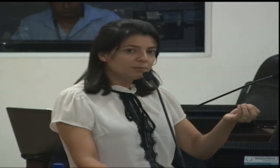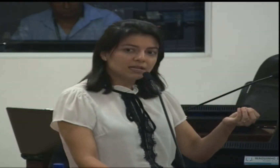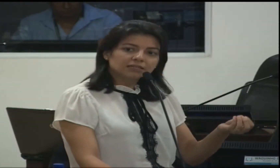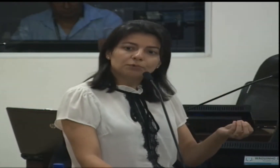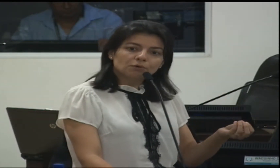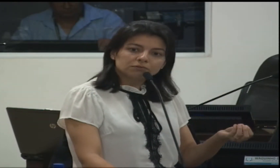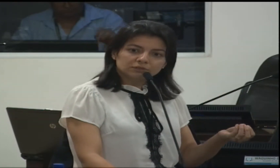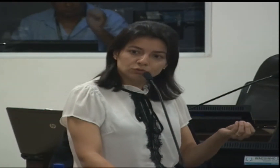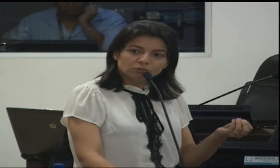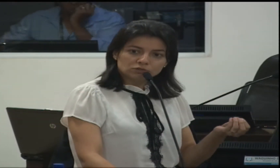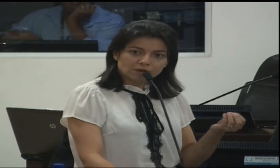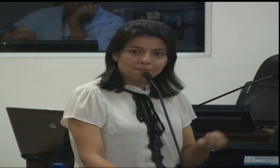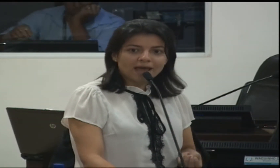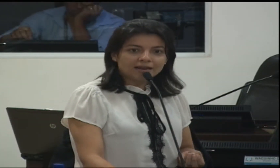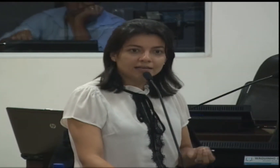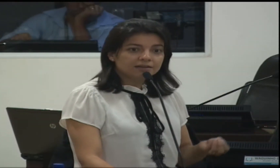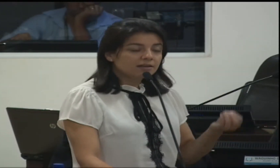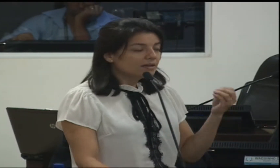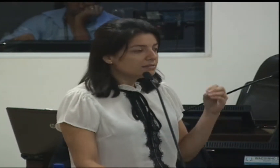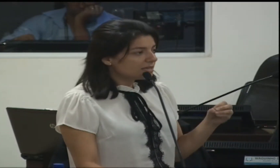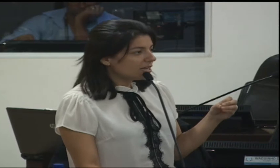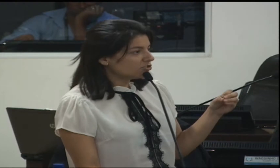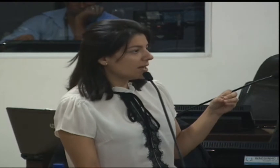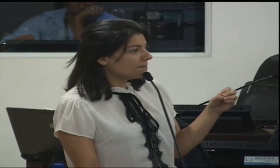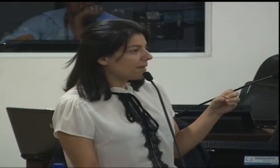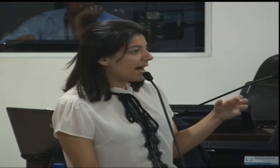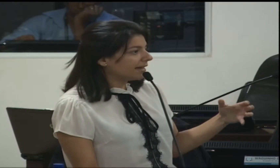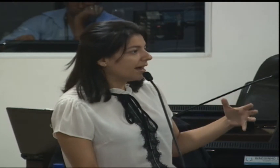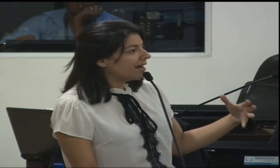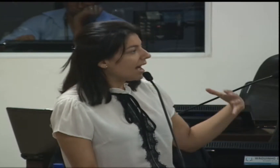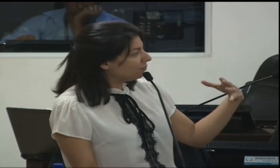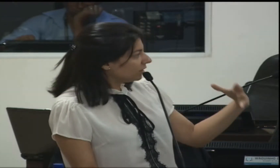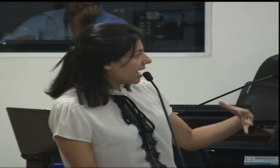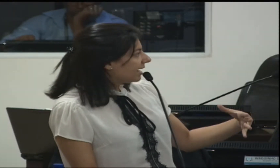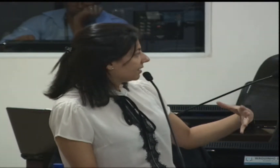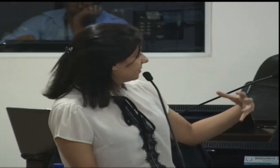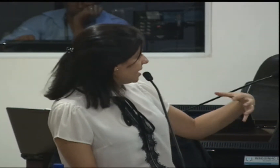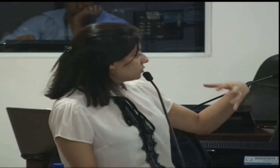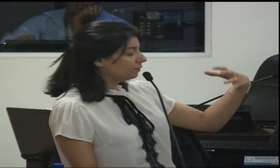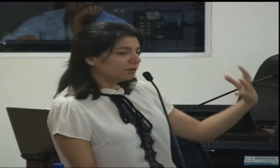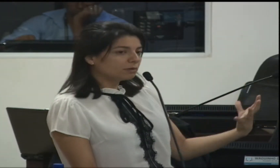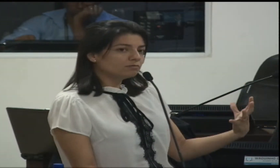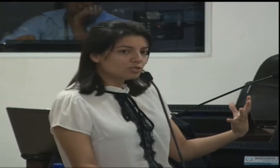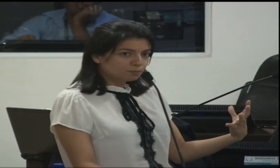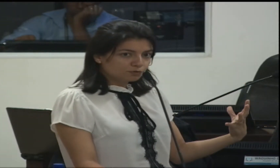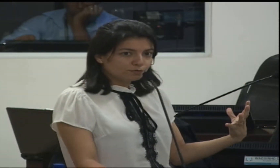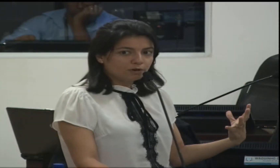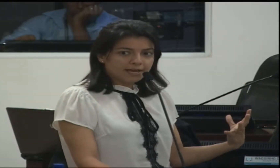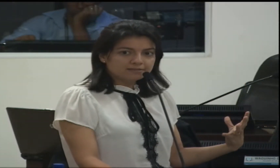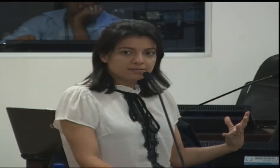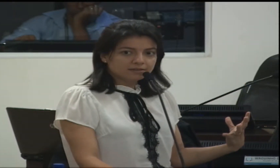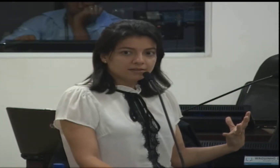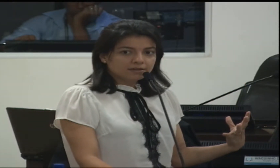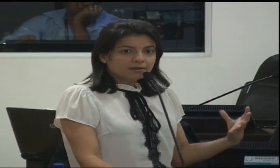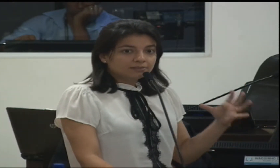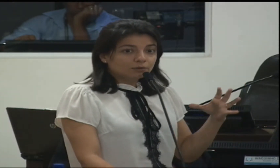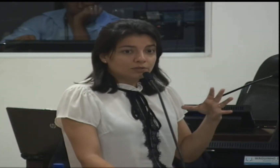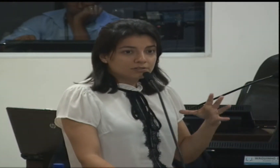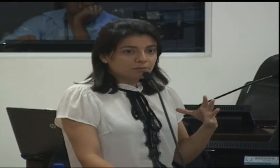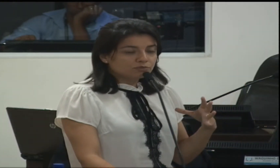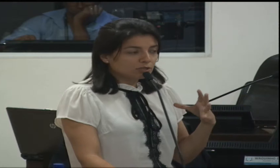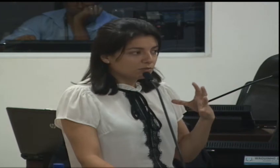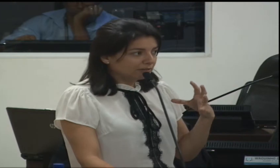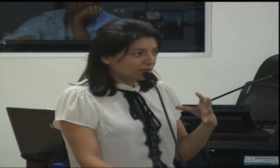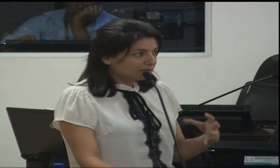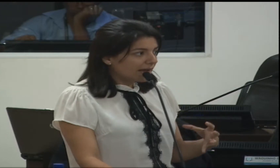foi discriminada por conta do tom da sua pele, seja para a mulher que tenha sofrido algum tipo de violência. Então,